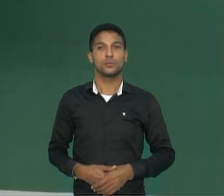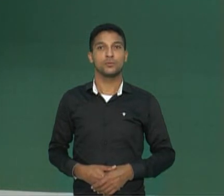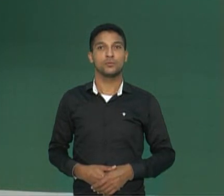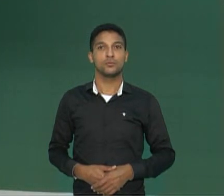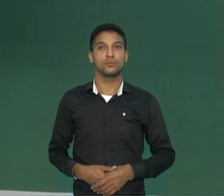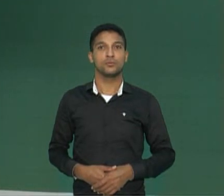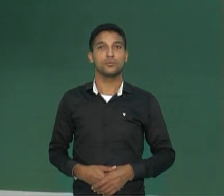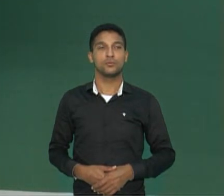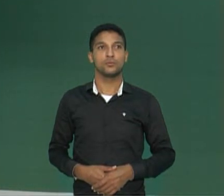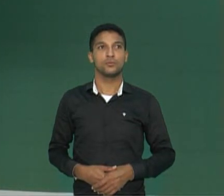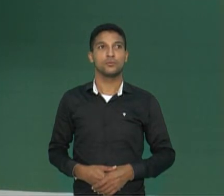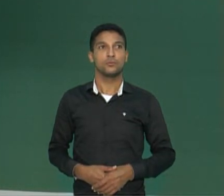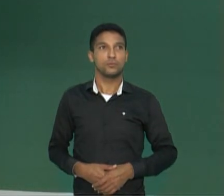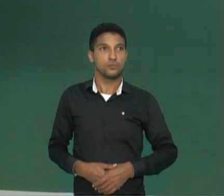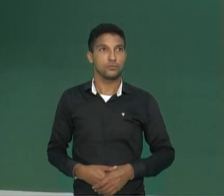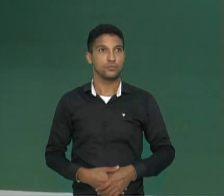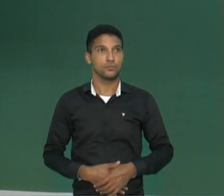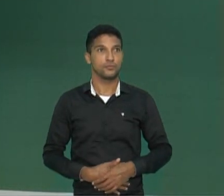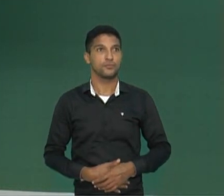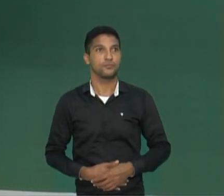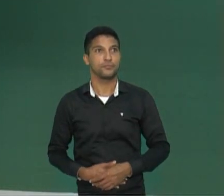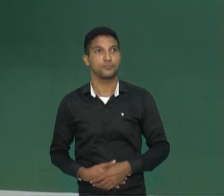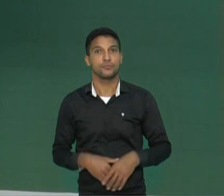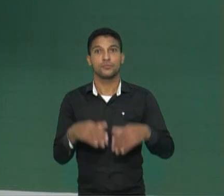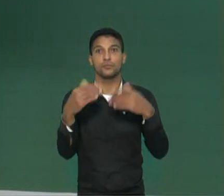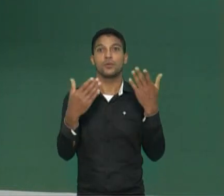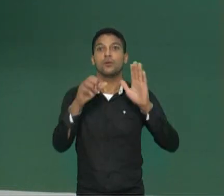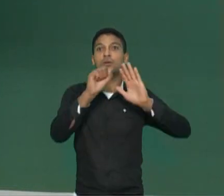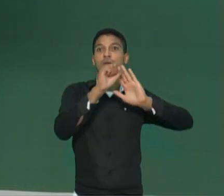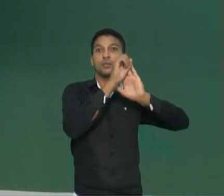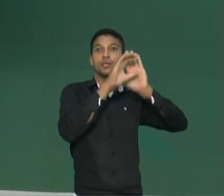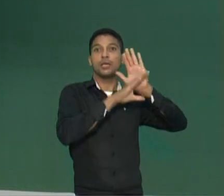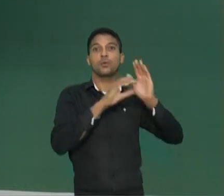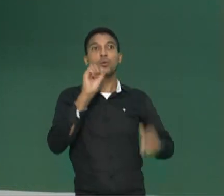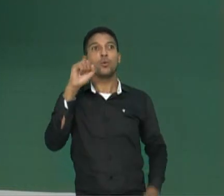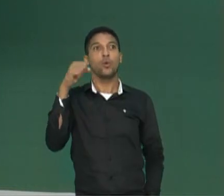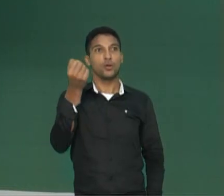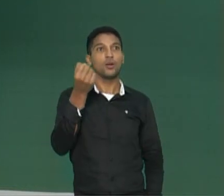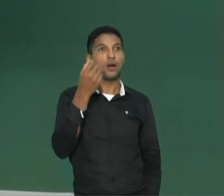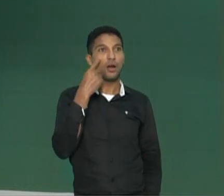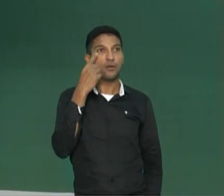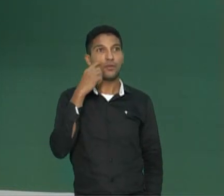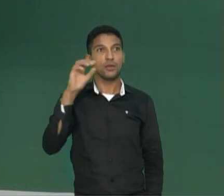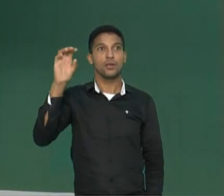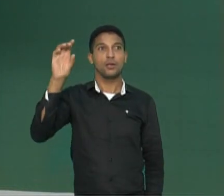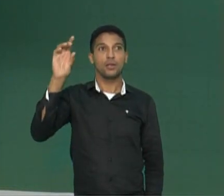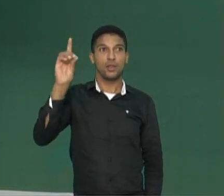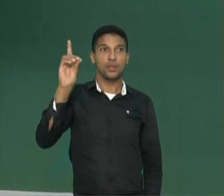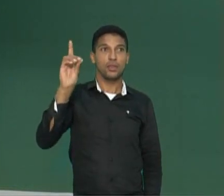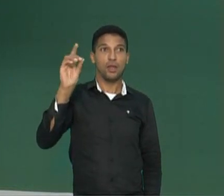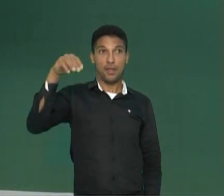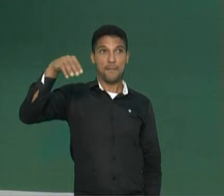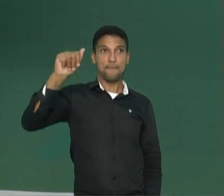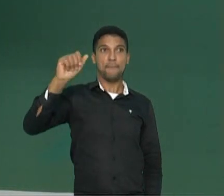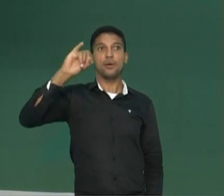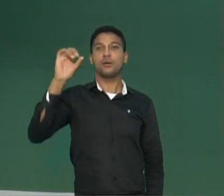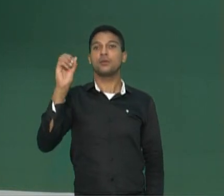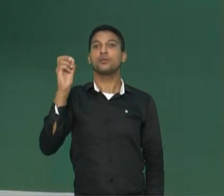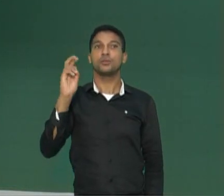Magno, tá? Então, no século VIII, o major-domos, Carlos Martel, vitorioso na Batalha de